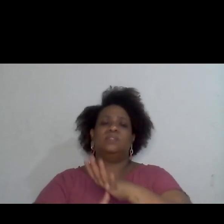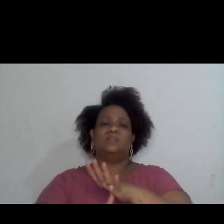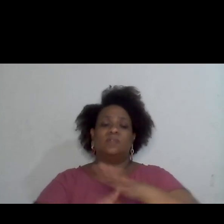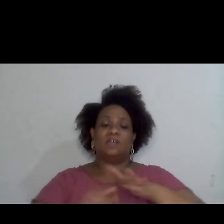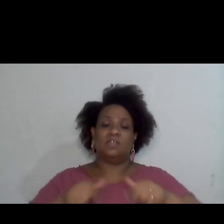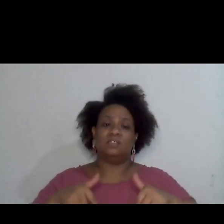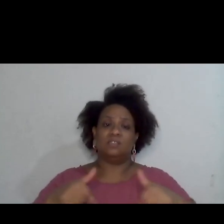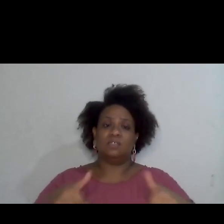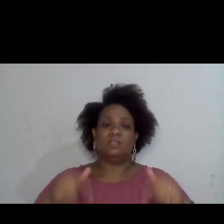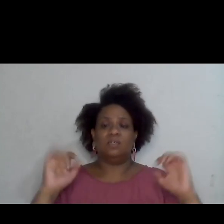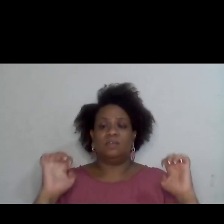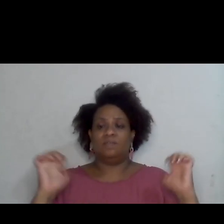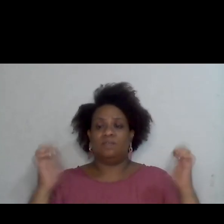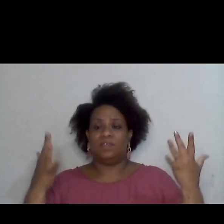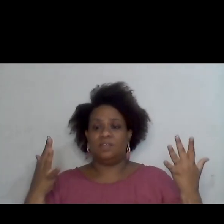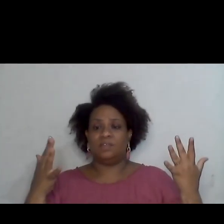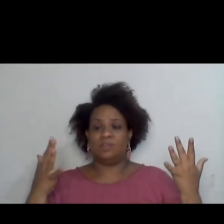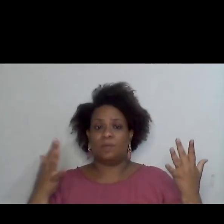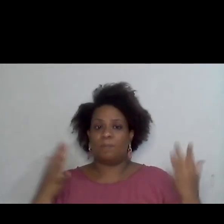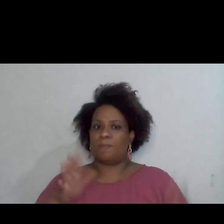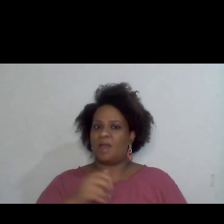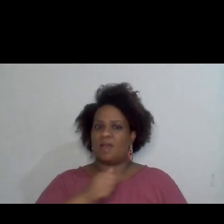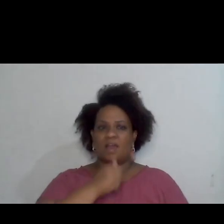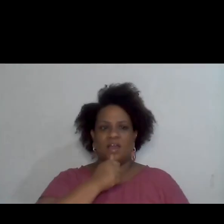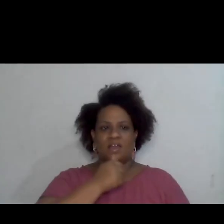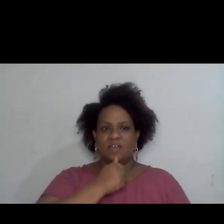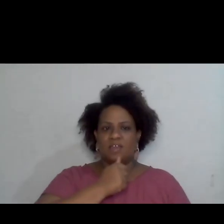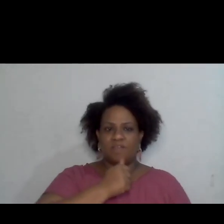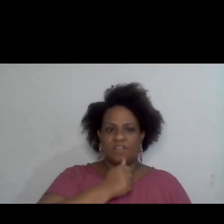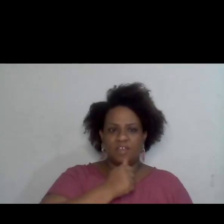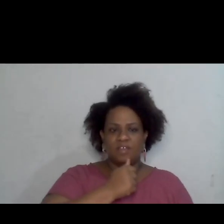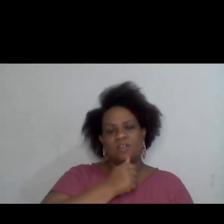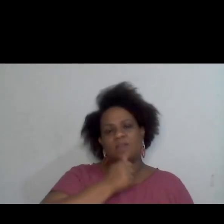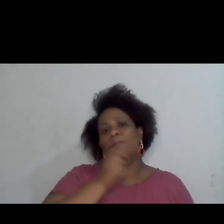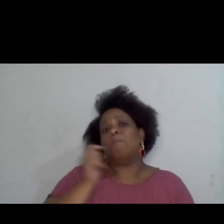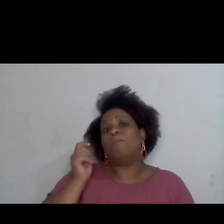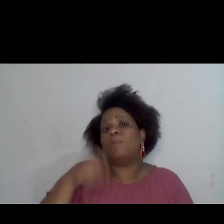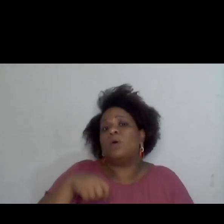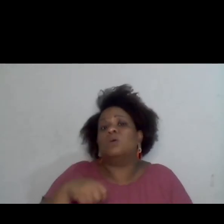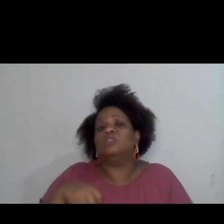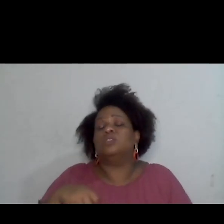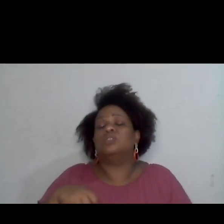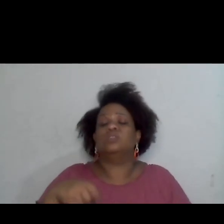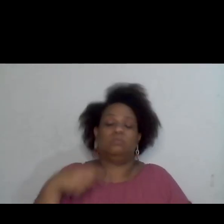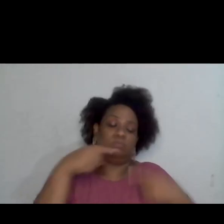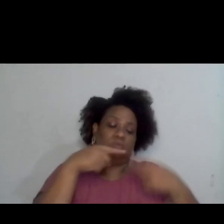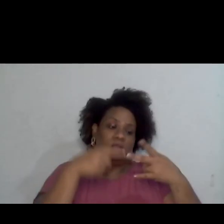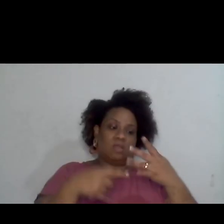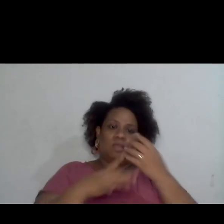eventos, mas a gente não tem ainda um outro instrumento que a gente possa garantir os princípios